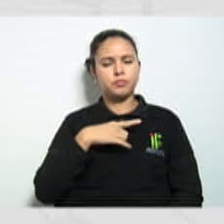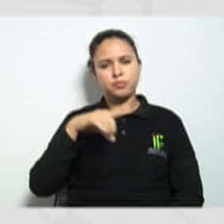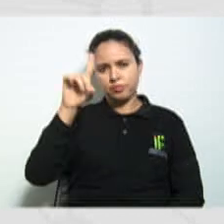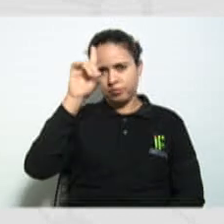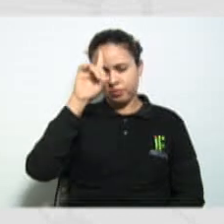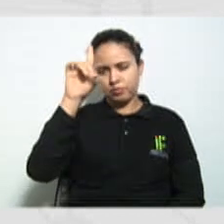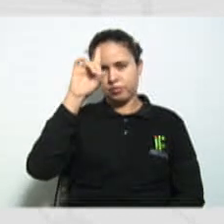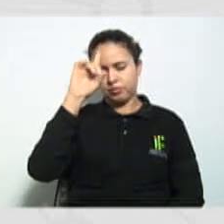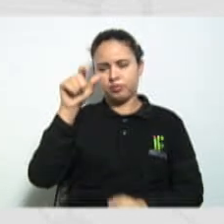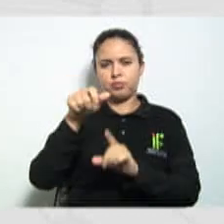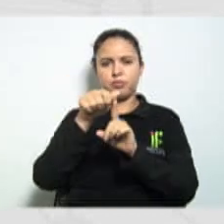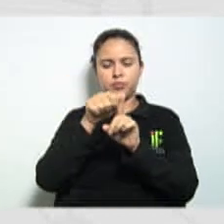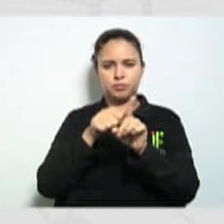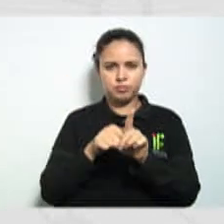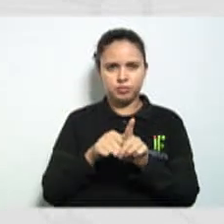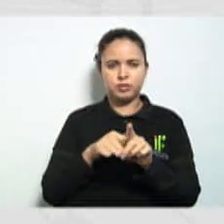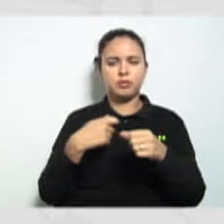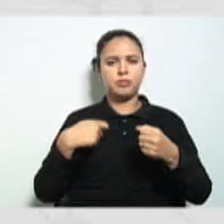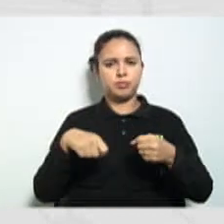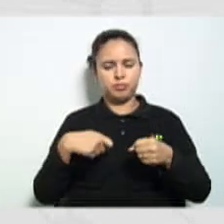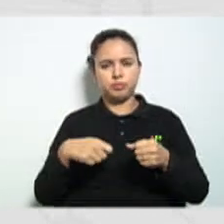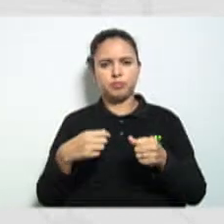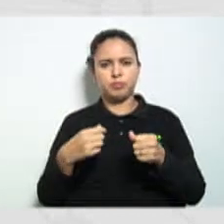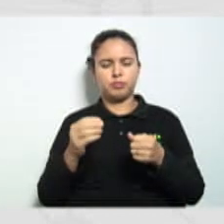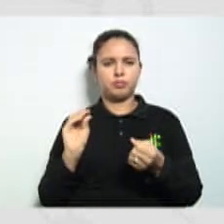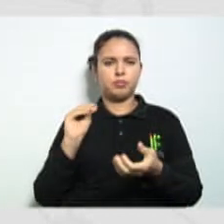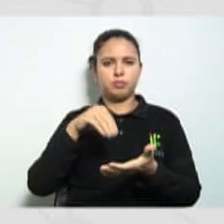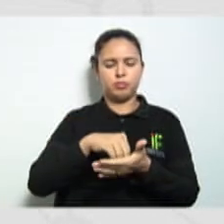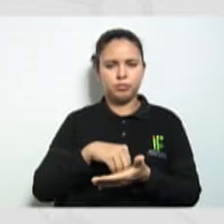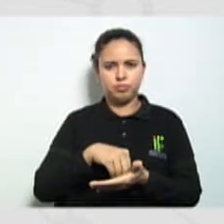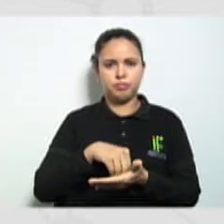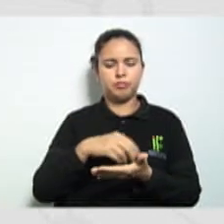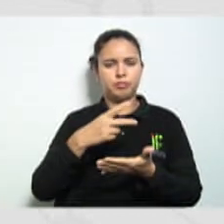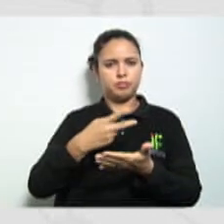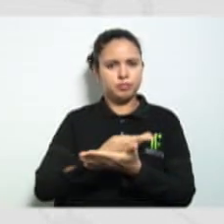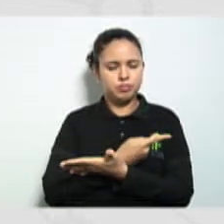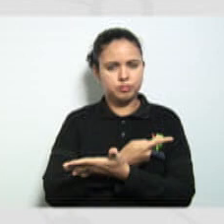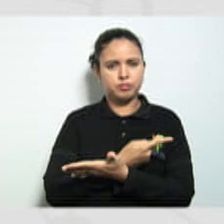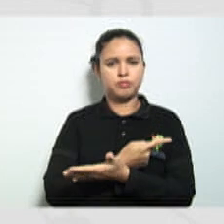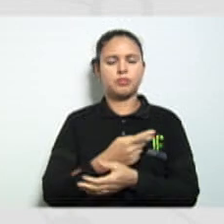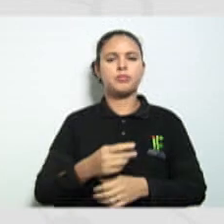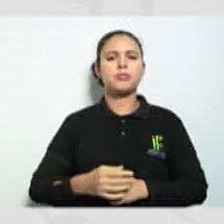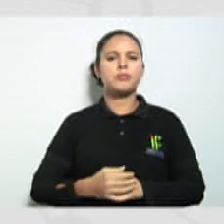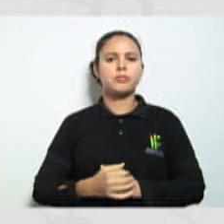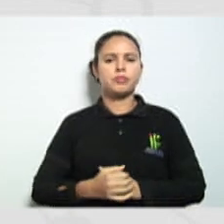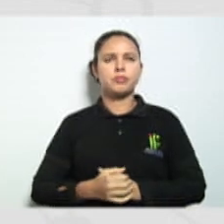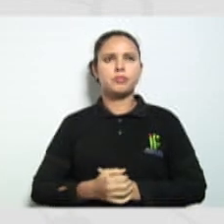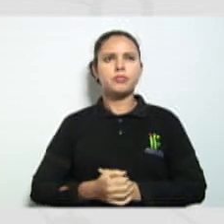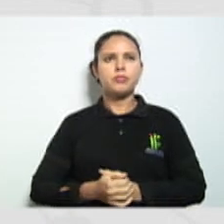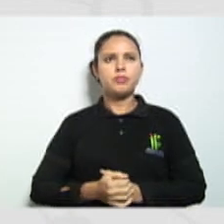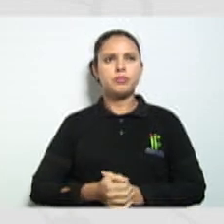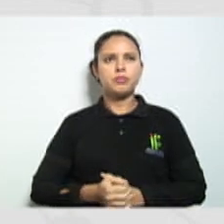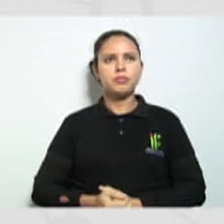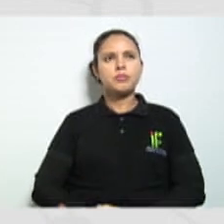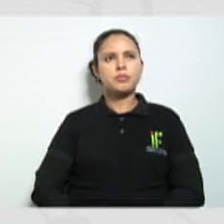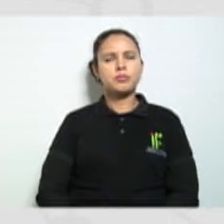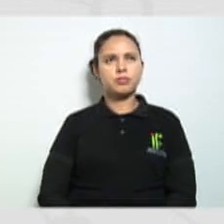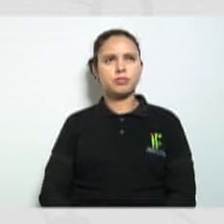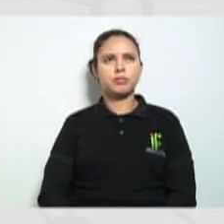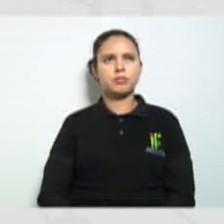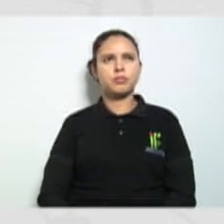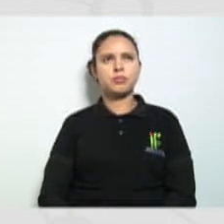que informar no lançamento no livro diário a data da ocorrência. Agora vamos para o